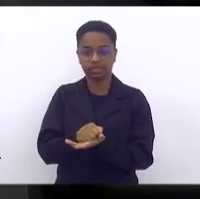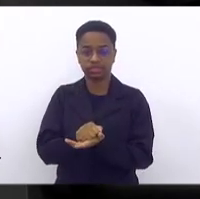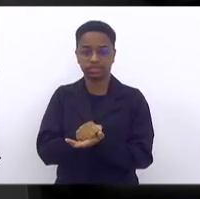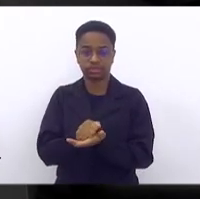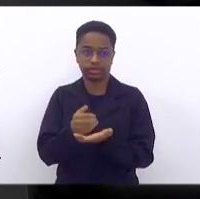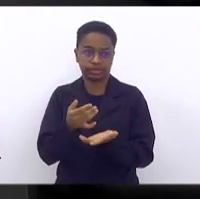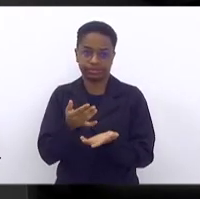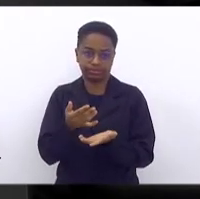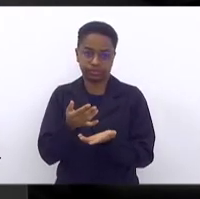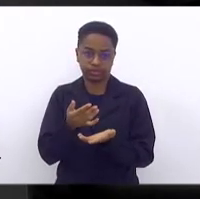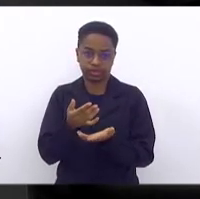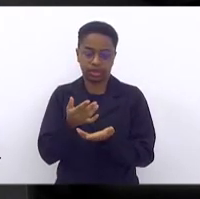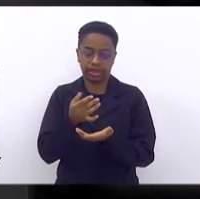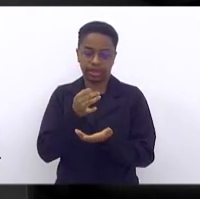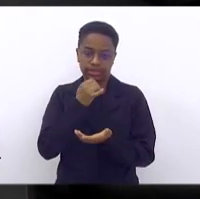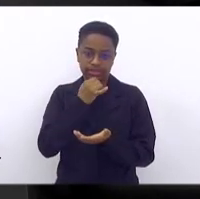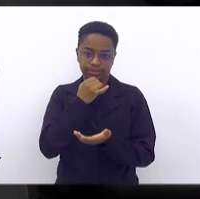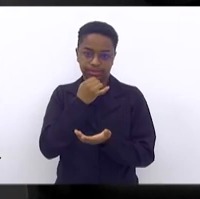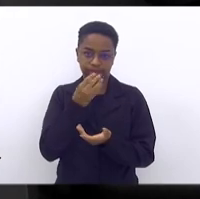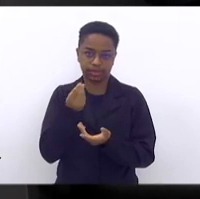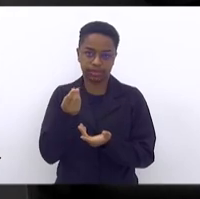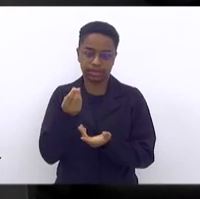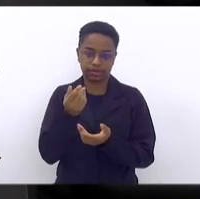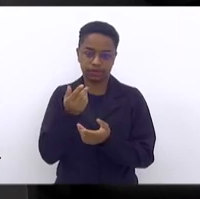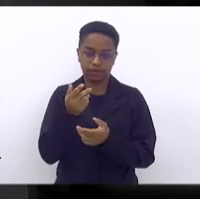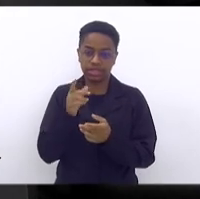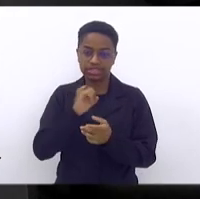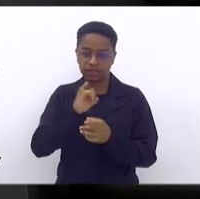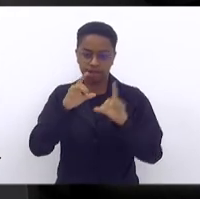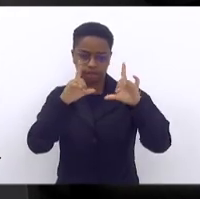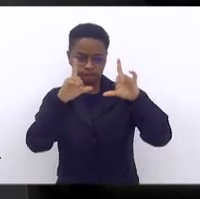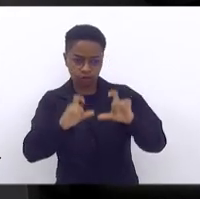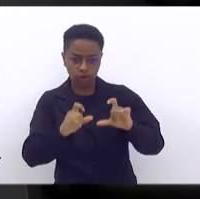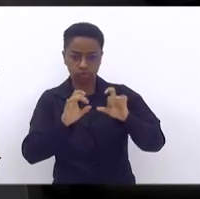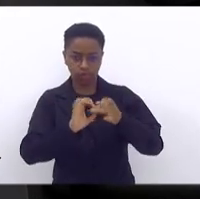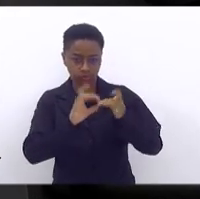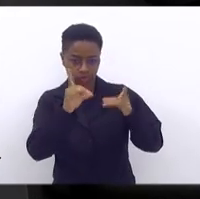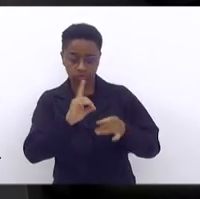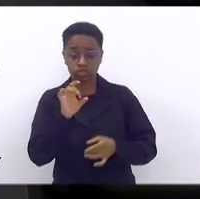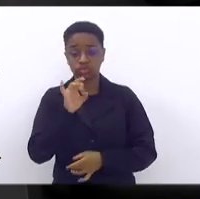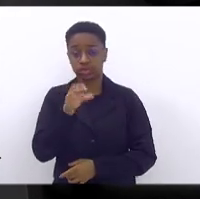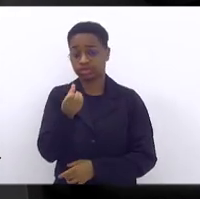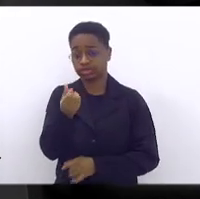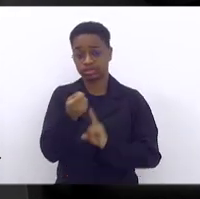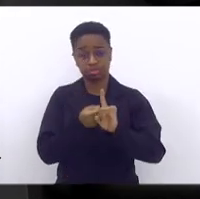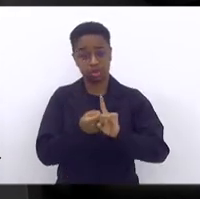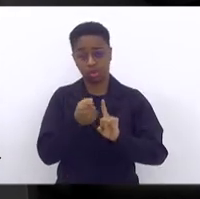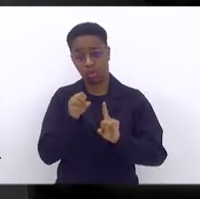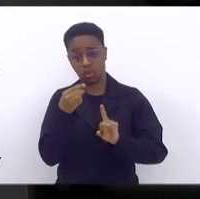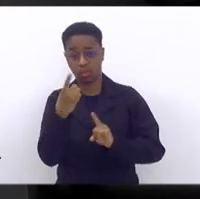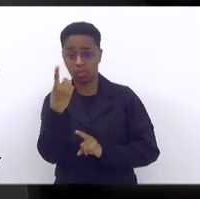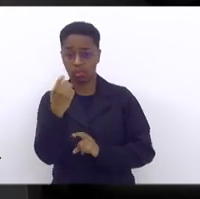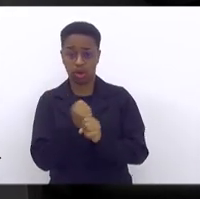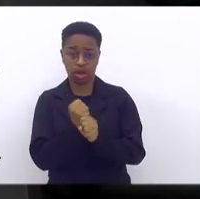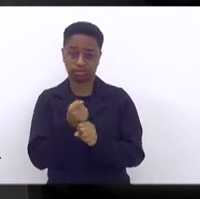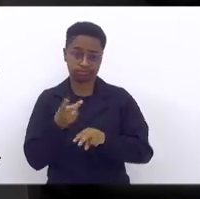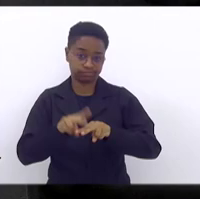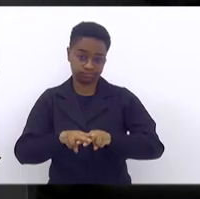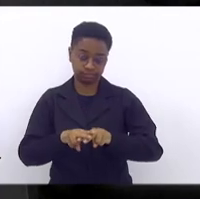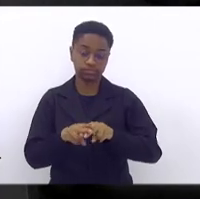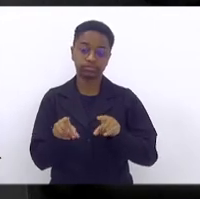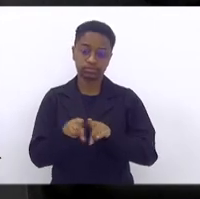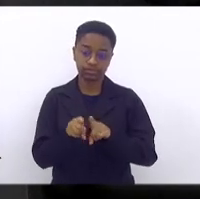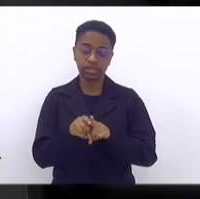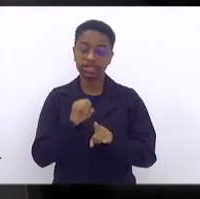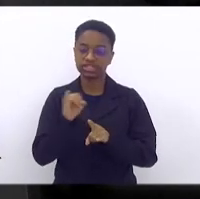autorizada um caso de foto, né, nudez, a pena é baixa, 6 meses a 1 ano de detenção, inclusive para